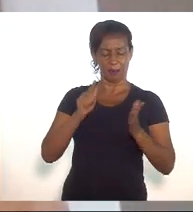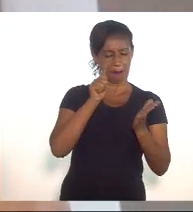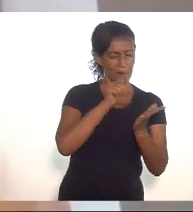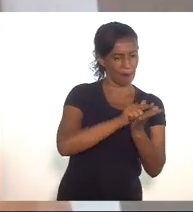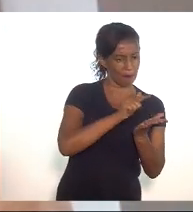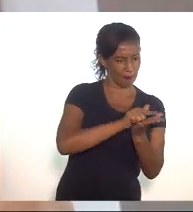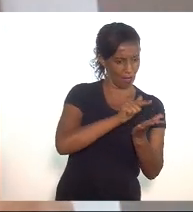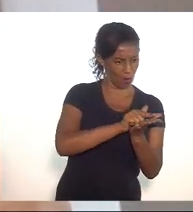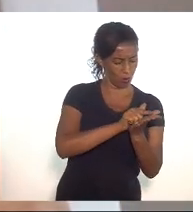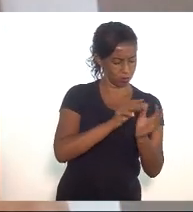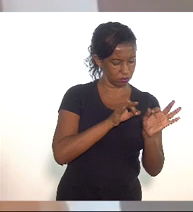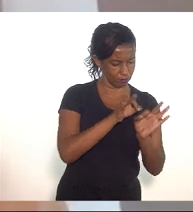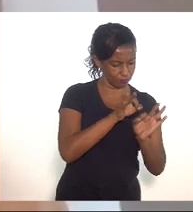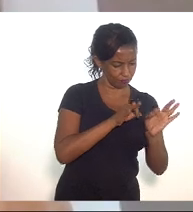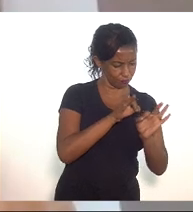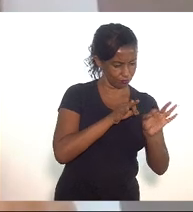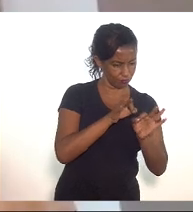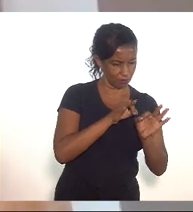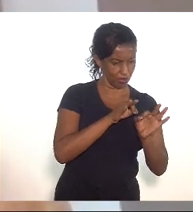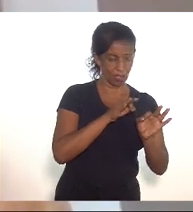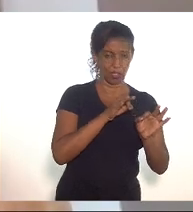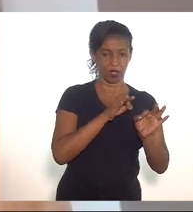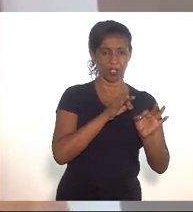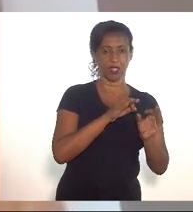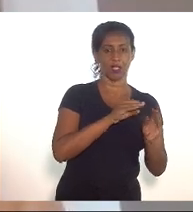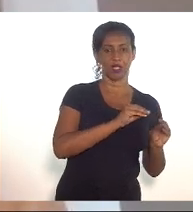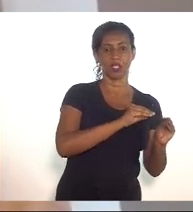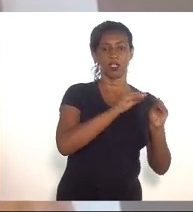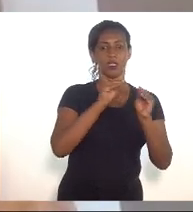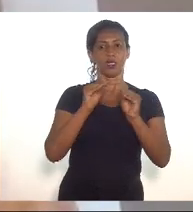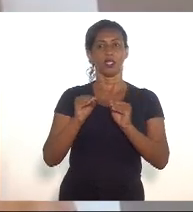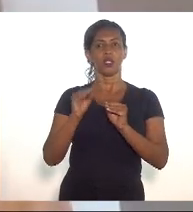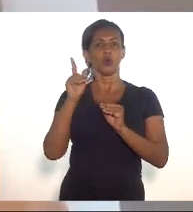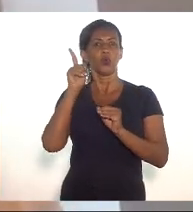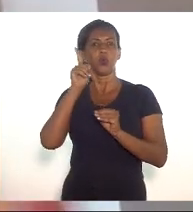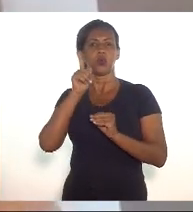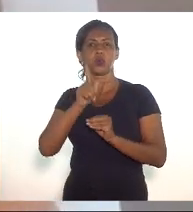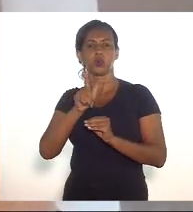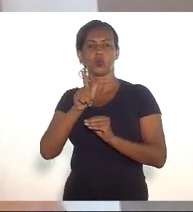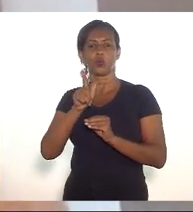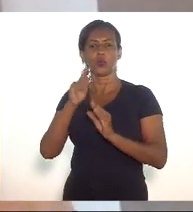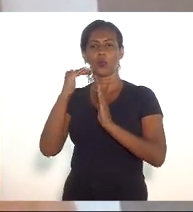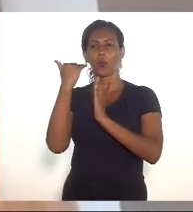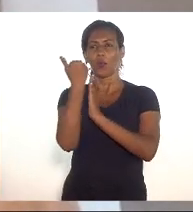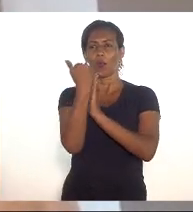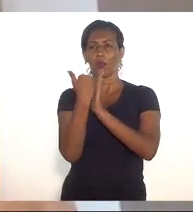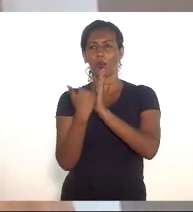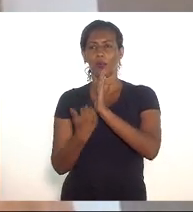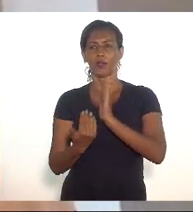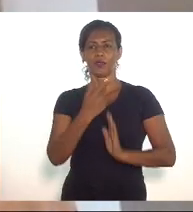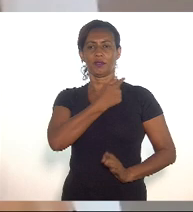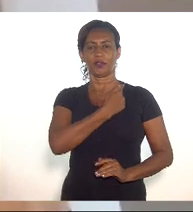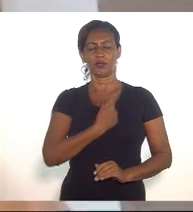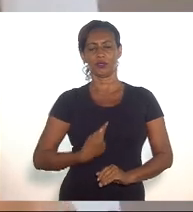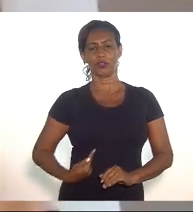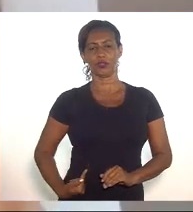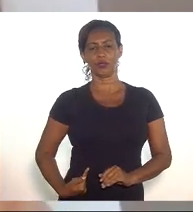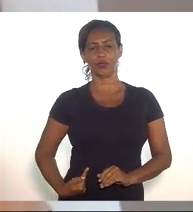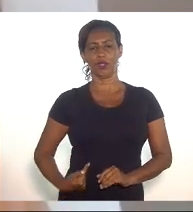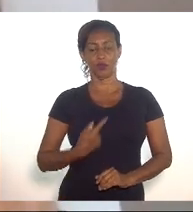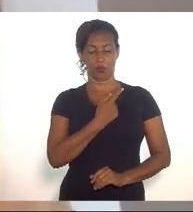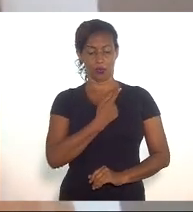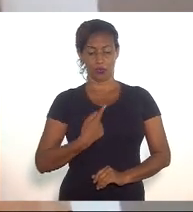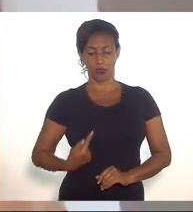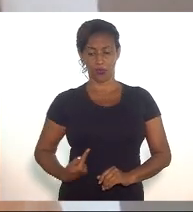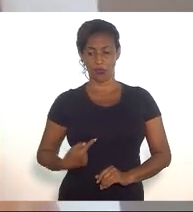papel, de uma forma geral, em consonância com o programa de governo que aquele